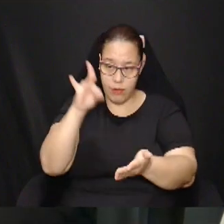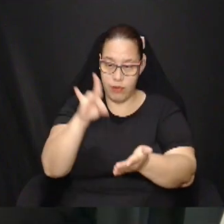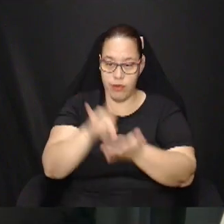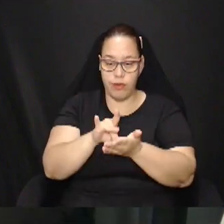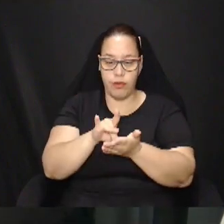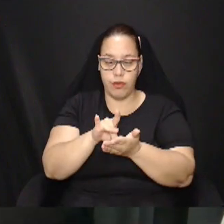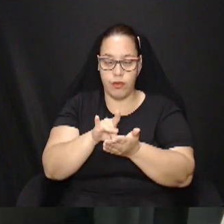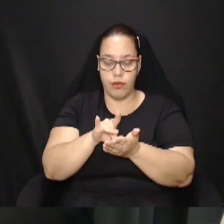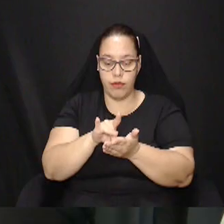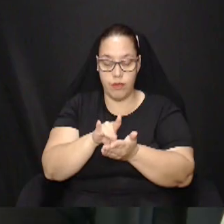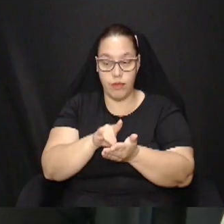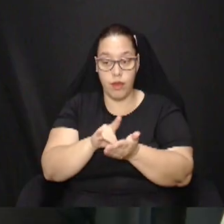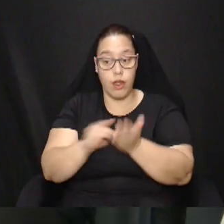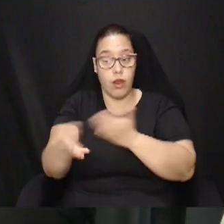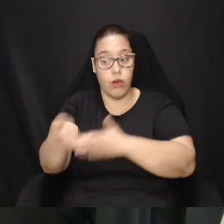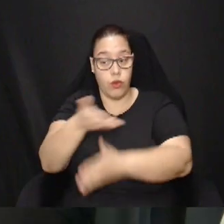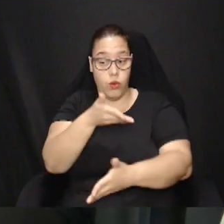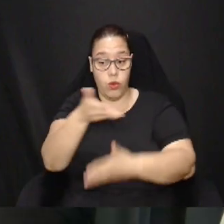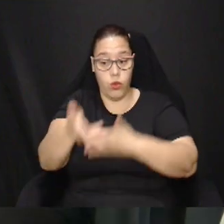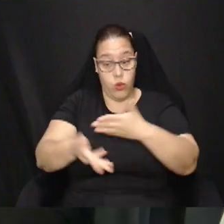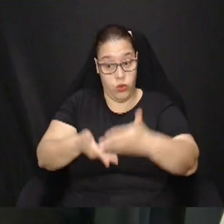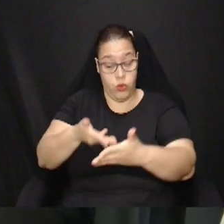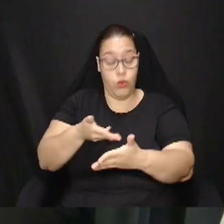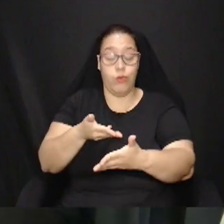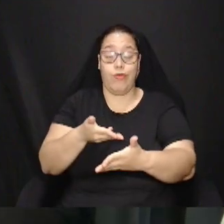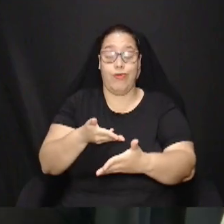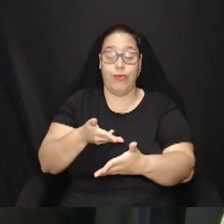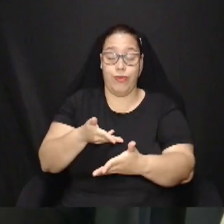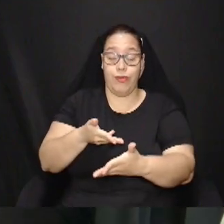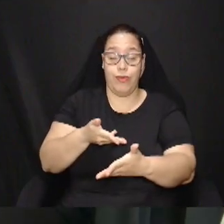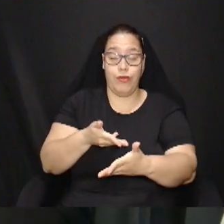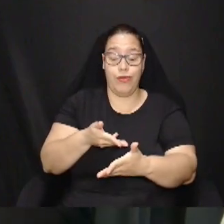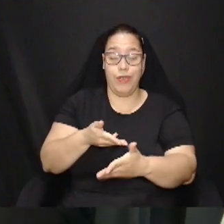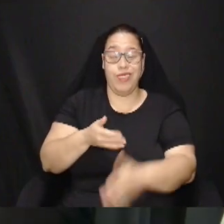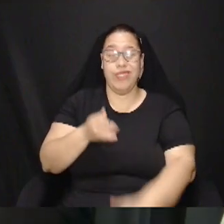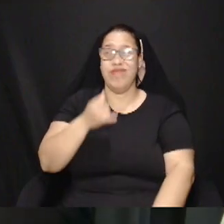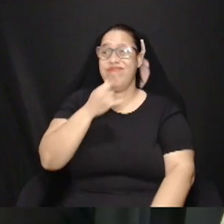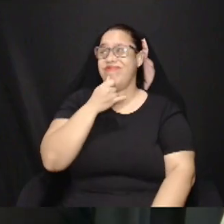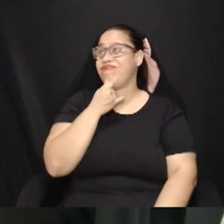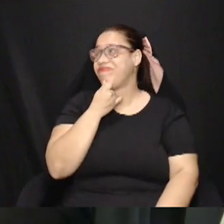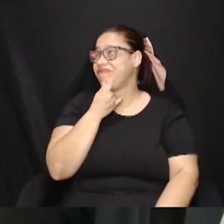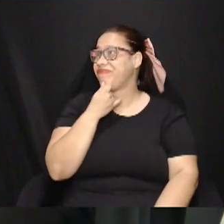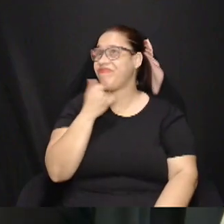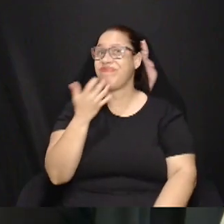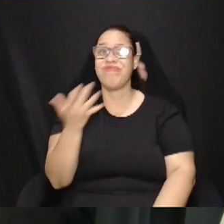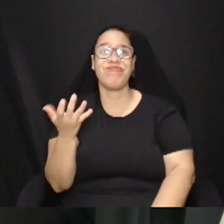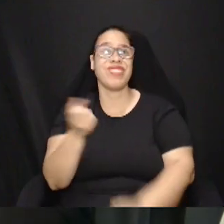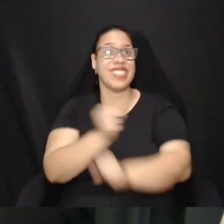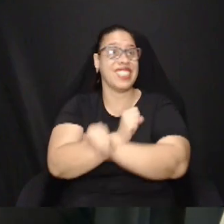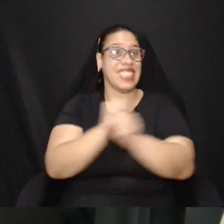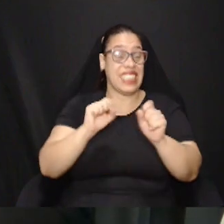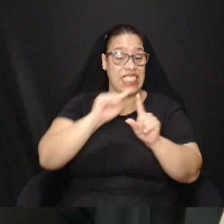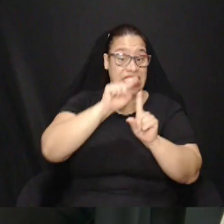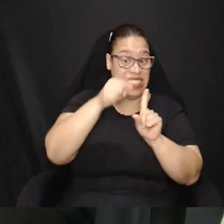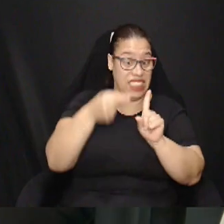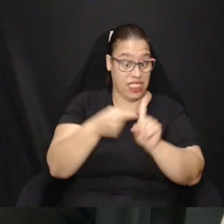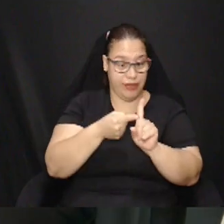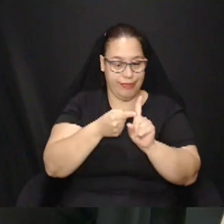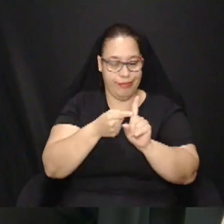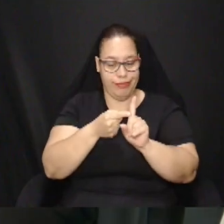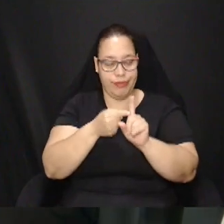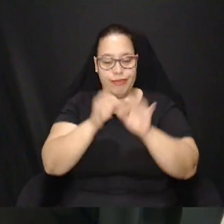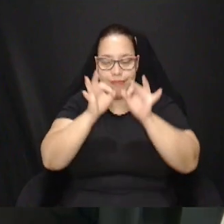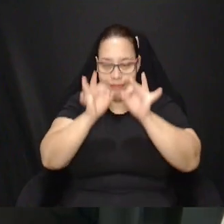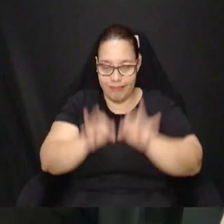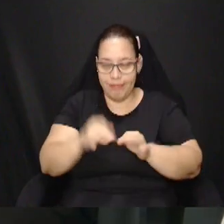lidar com essas emoções, de lidar com essas quebras de expectativas, com esses rompimentos sociais, de uma forma que seja assertiva, que seja